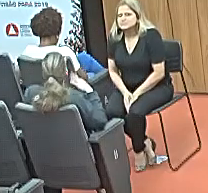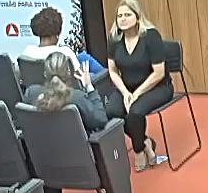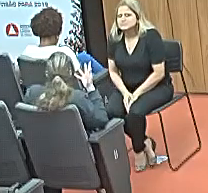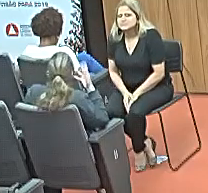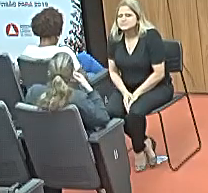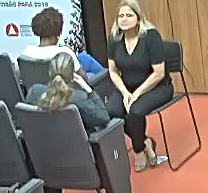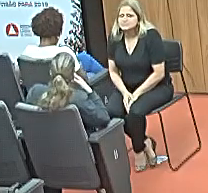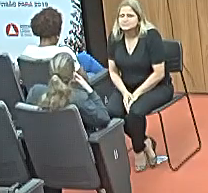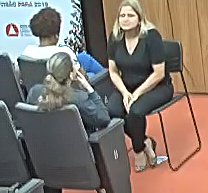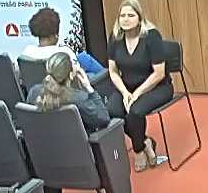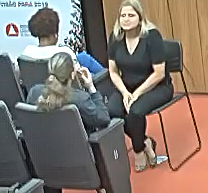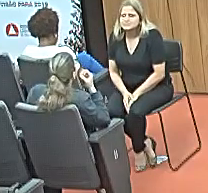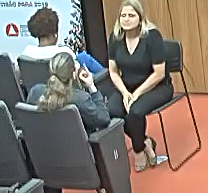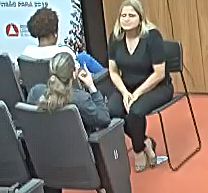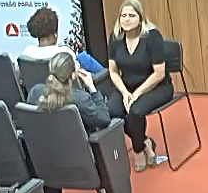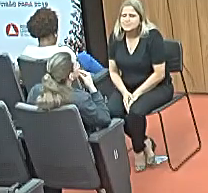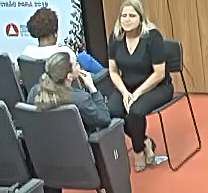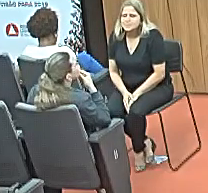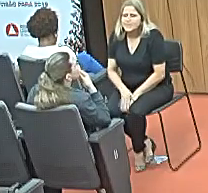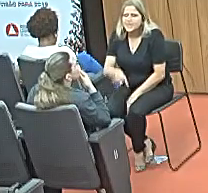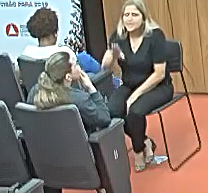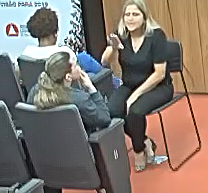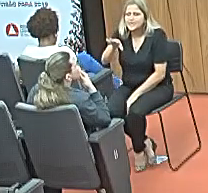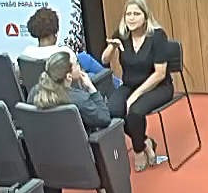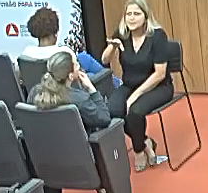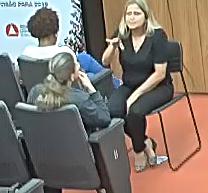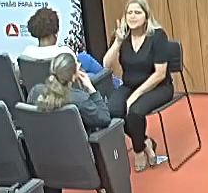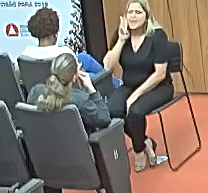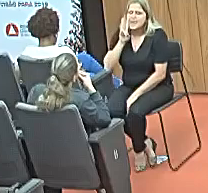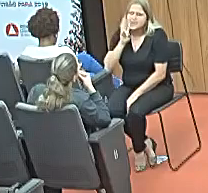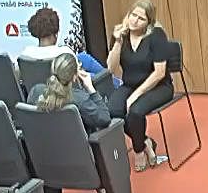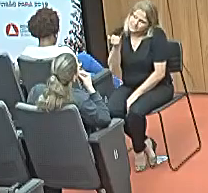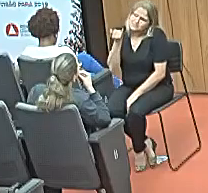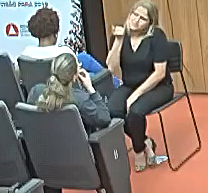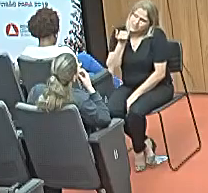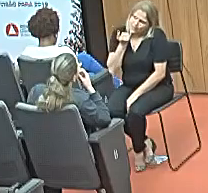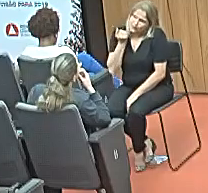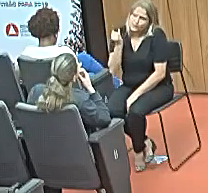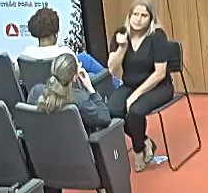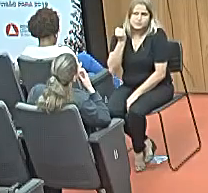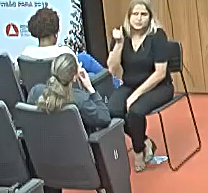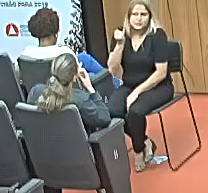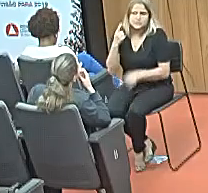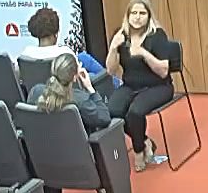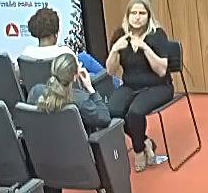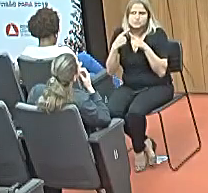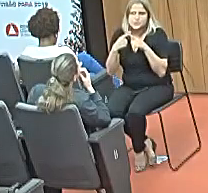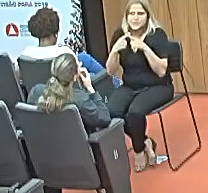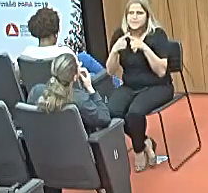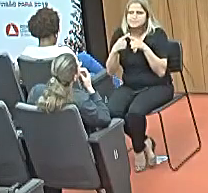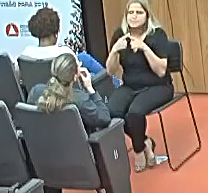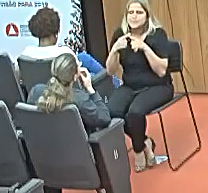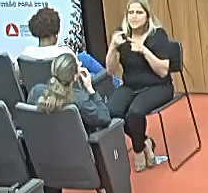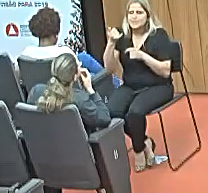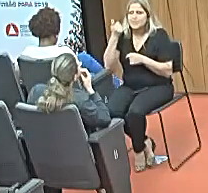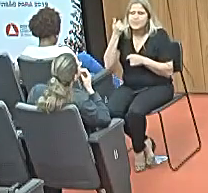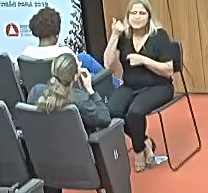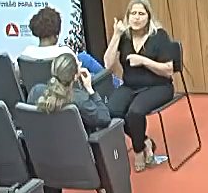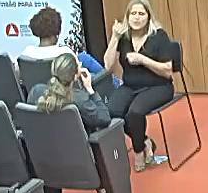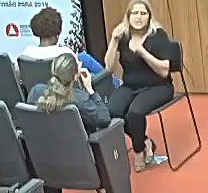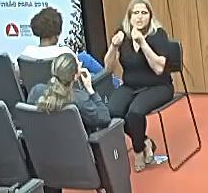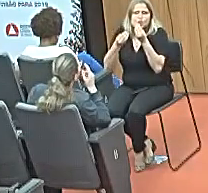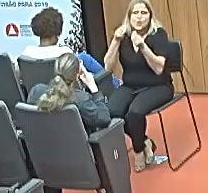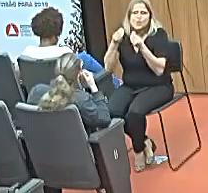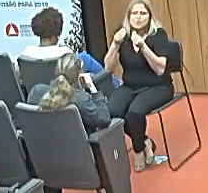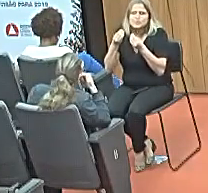criminal é o relator guilherme vários césar pode